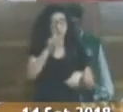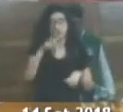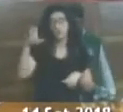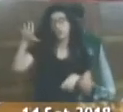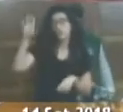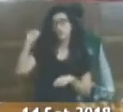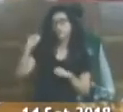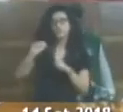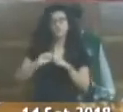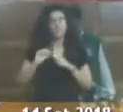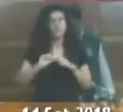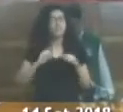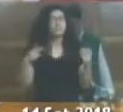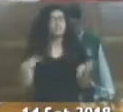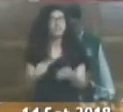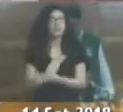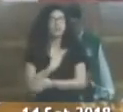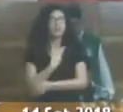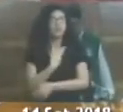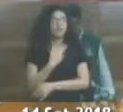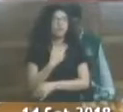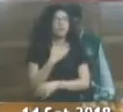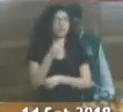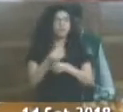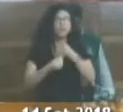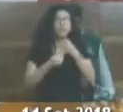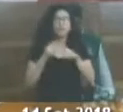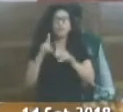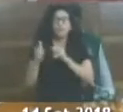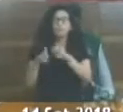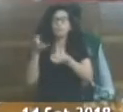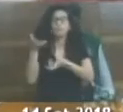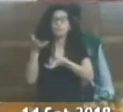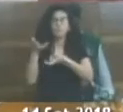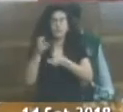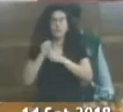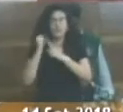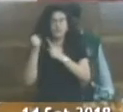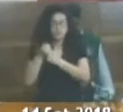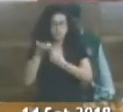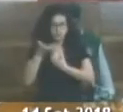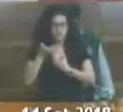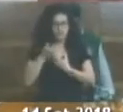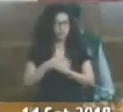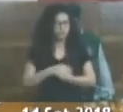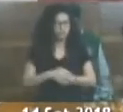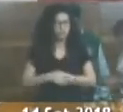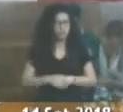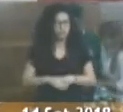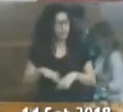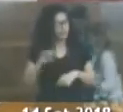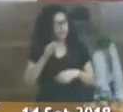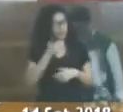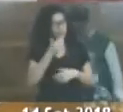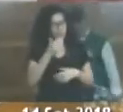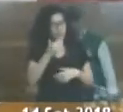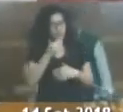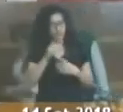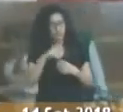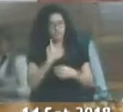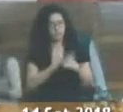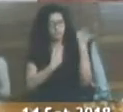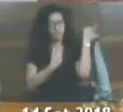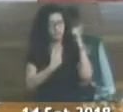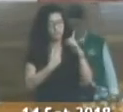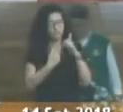e fazer com que as coisas caminhem da forma que a população quer, que a sociedade quer. Então, só pedir para que a gente